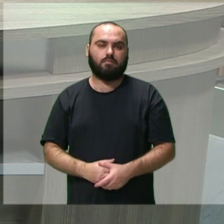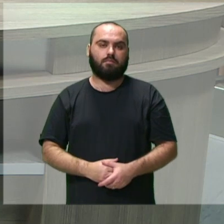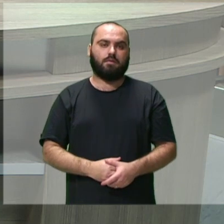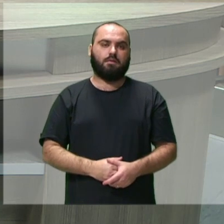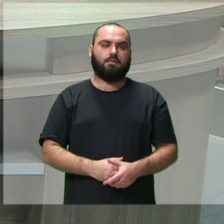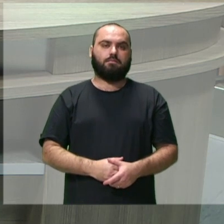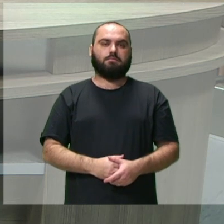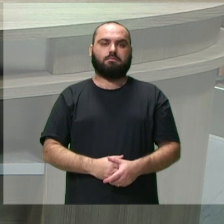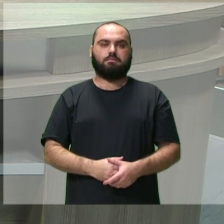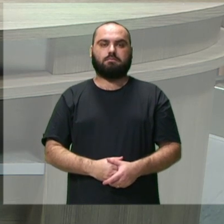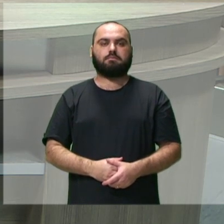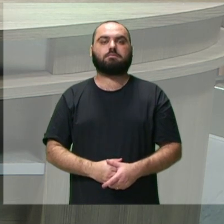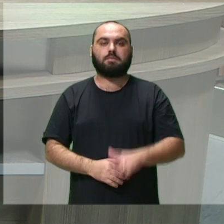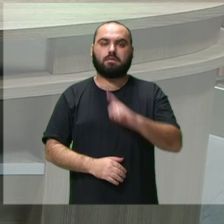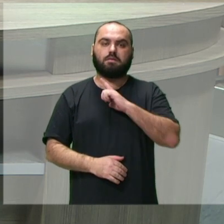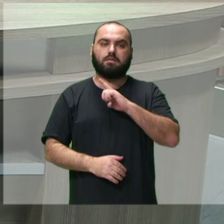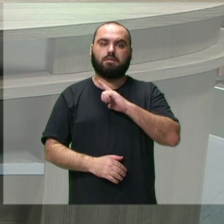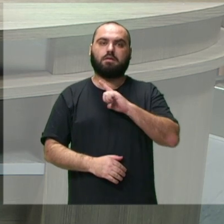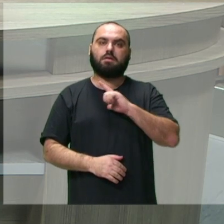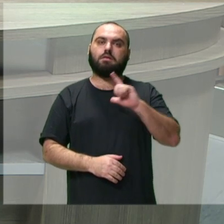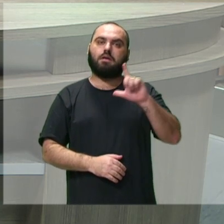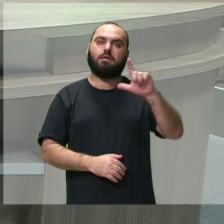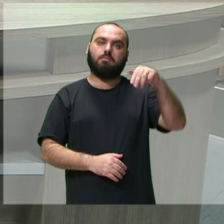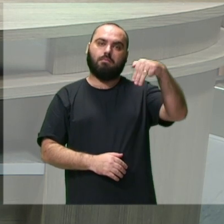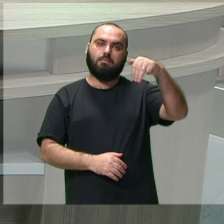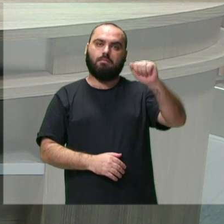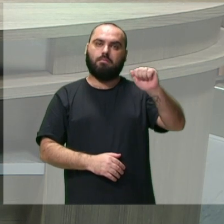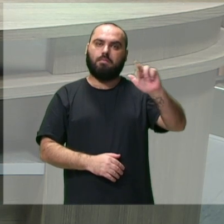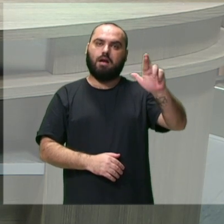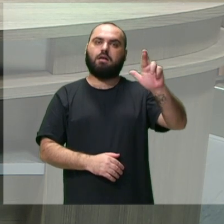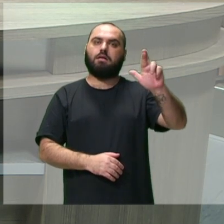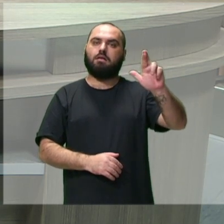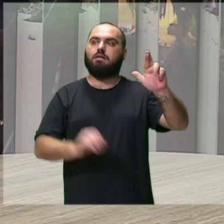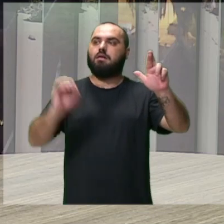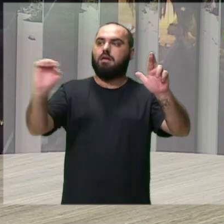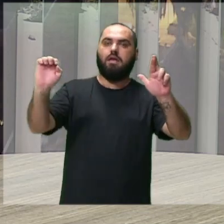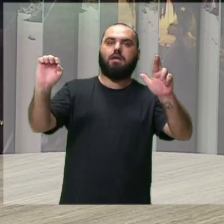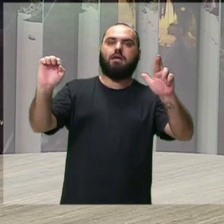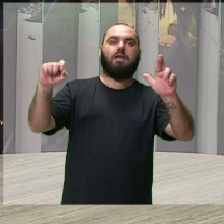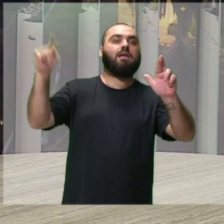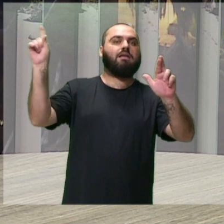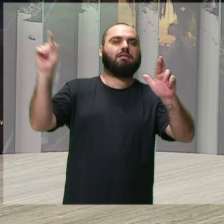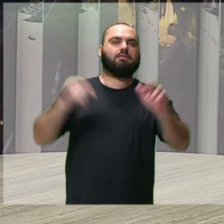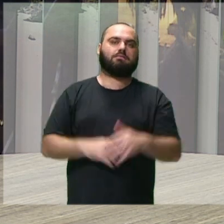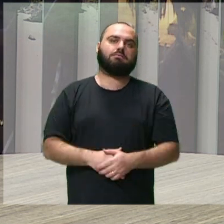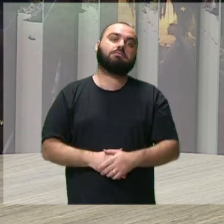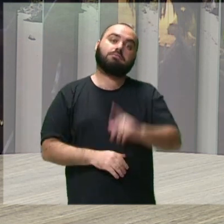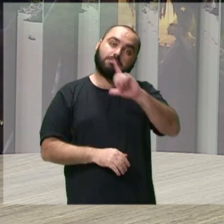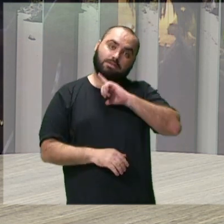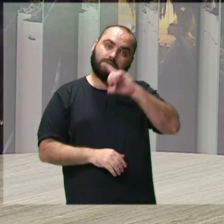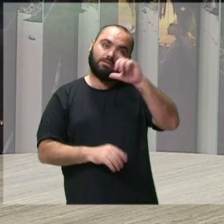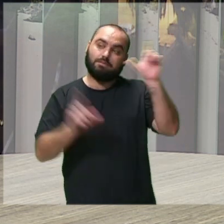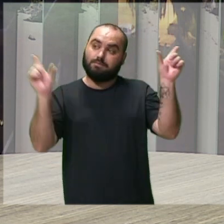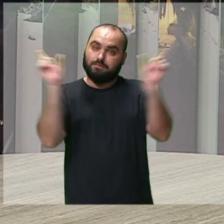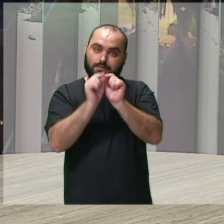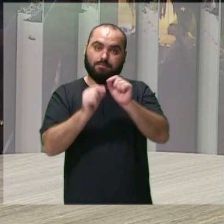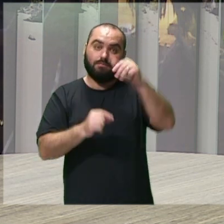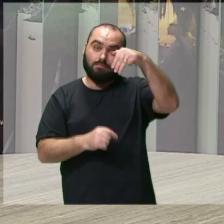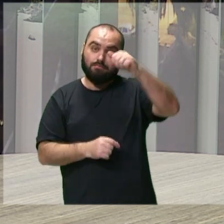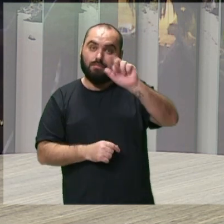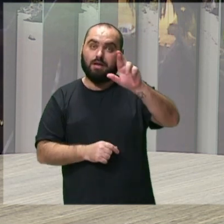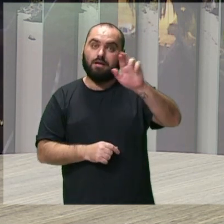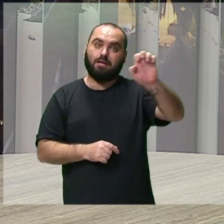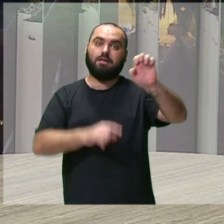maré. Sim. Maré. Que dá maré. Nós temos maré alta, nós temos maré baixa. As coisas relacionadas aqui à